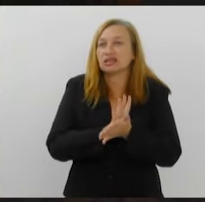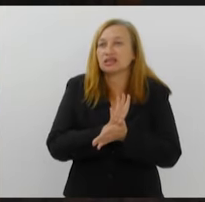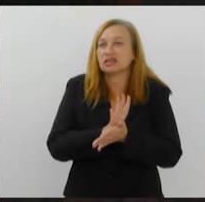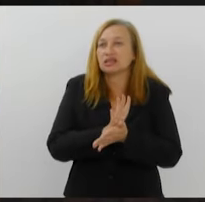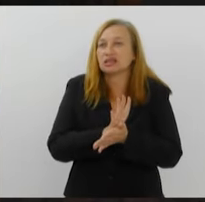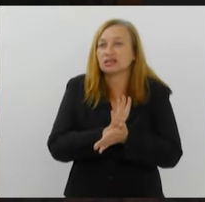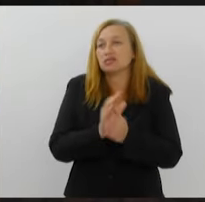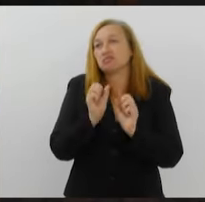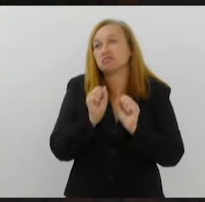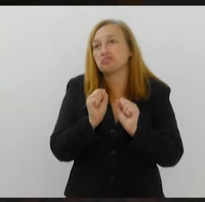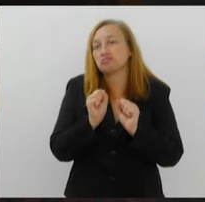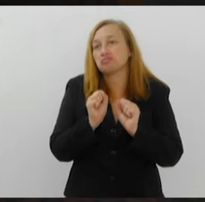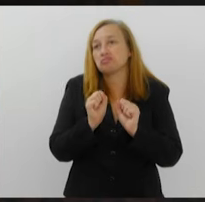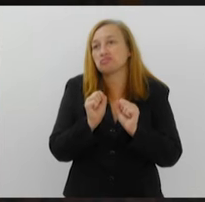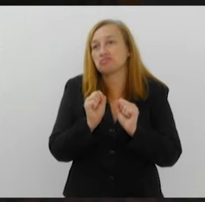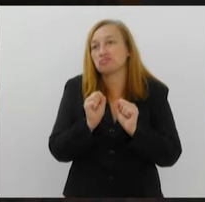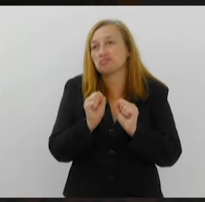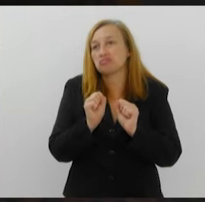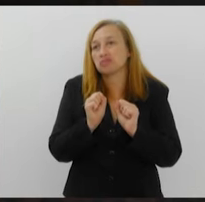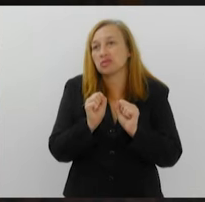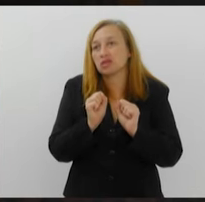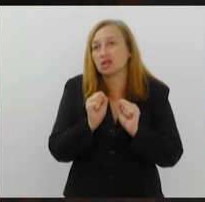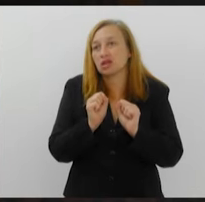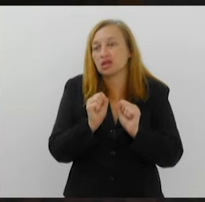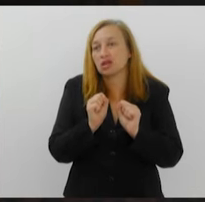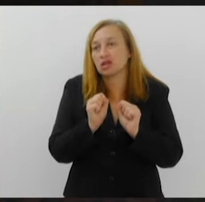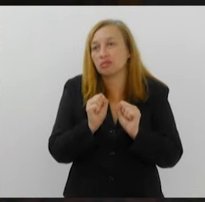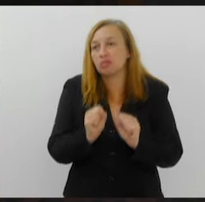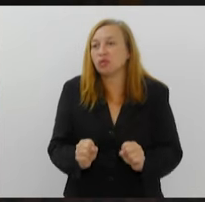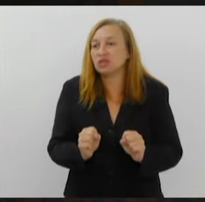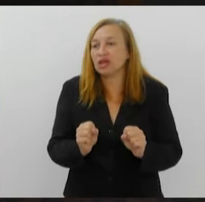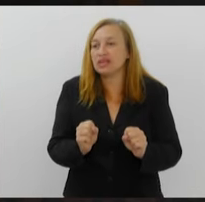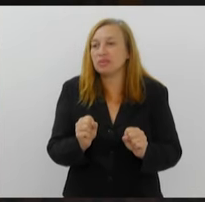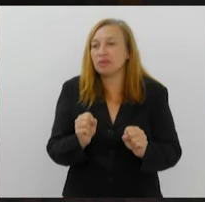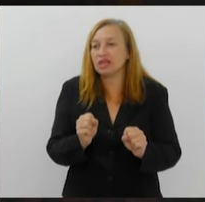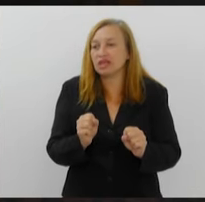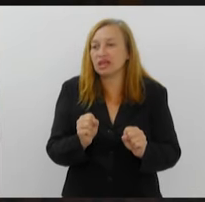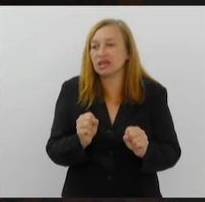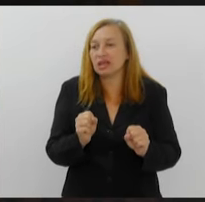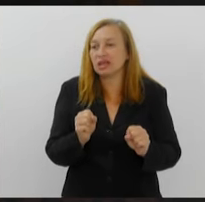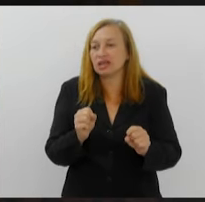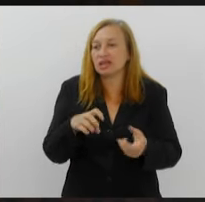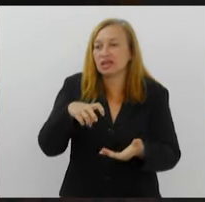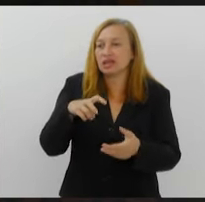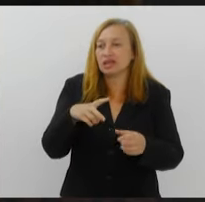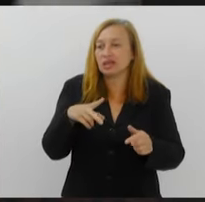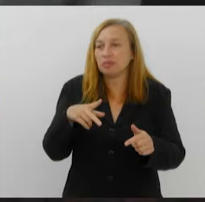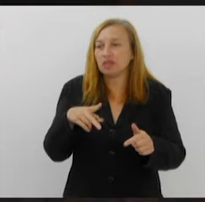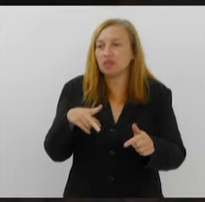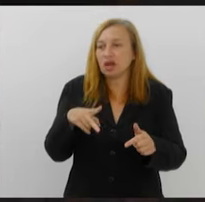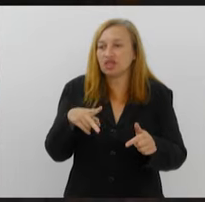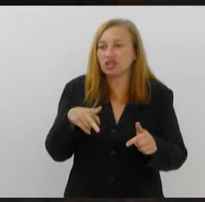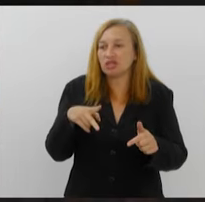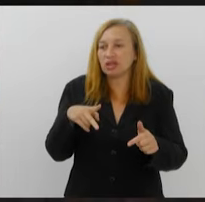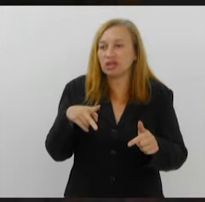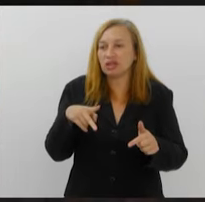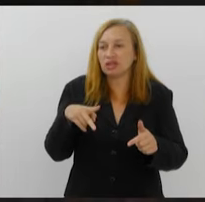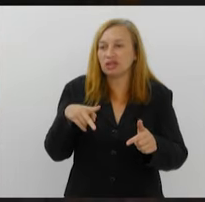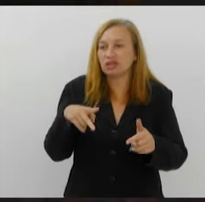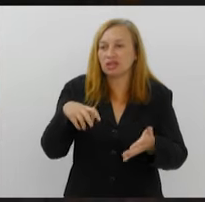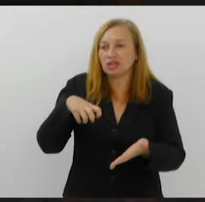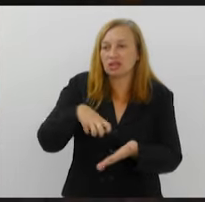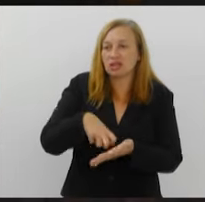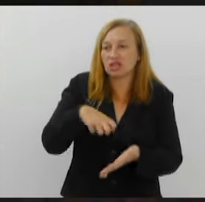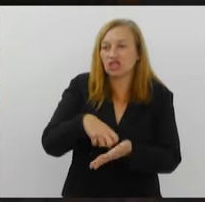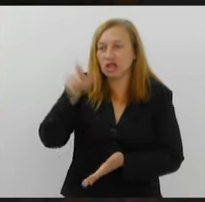nada que pudesse indiciar esse criminoso, esse marginal que fez isso com essa criança. Então, é